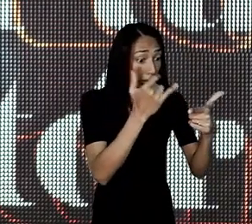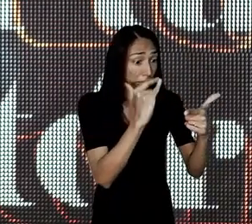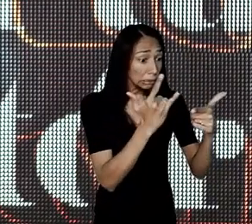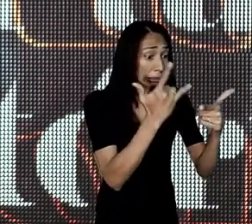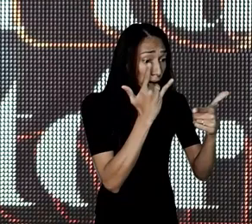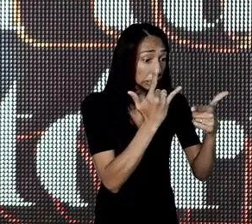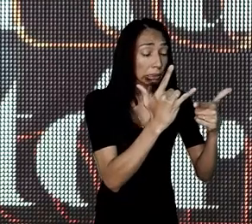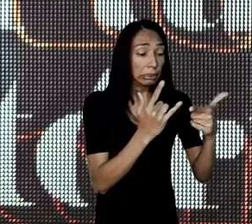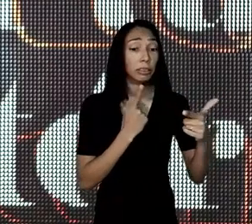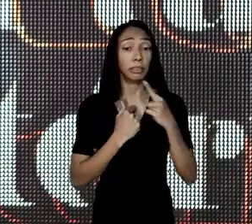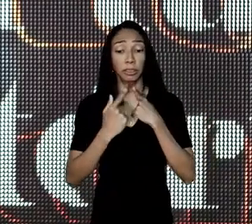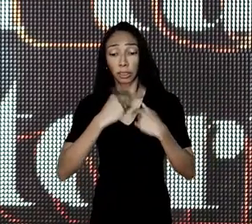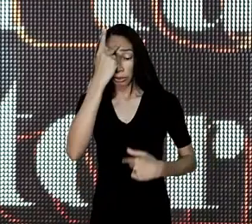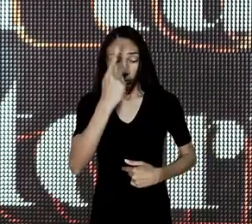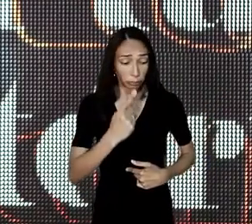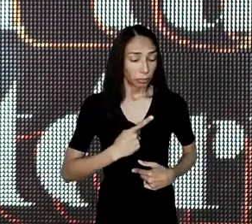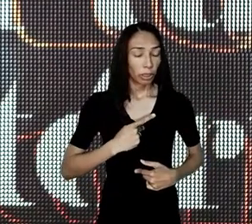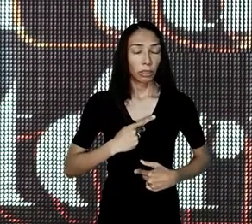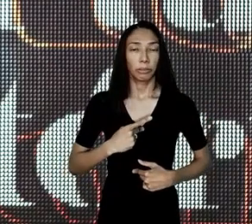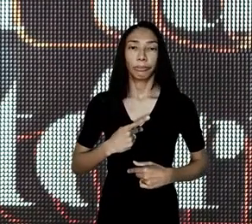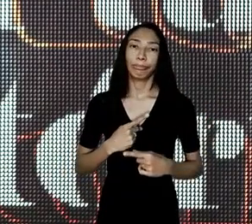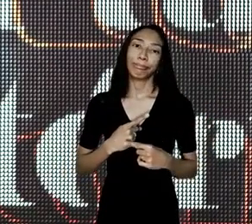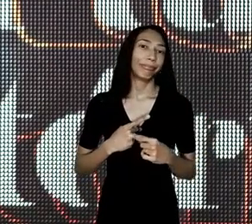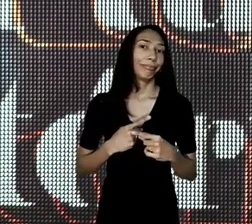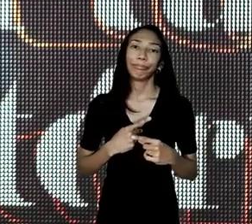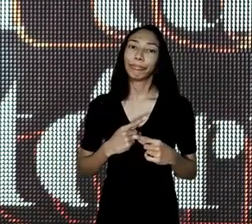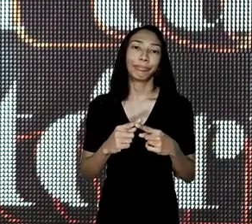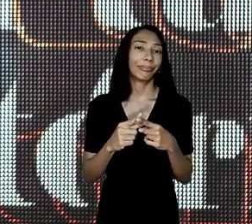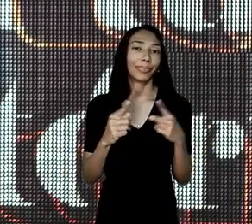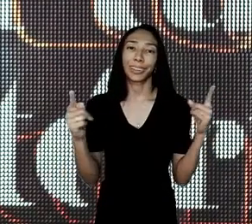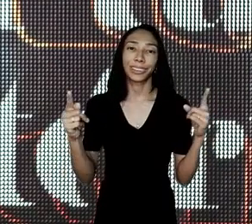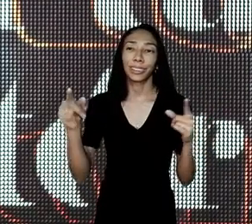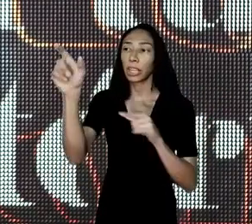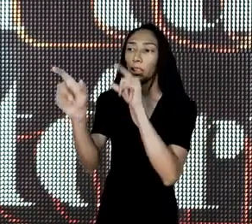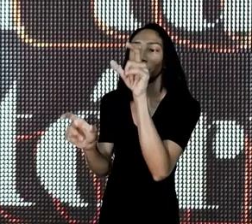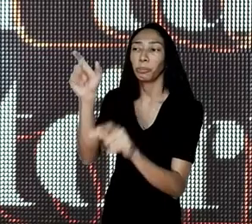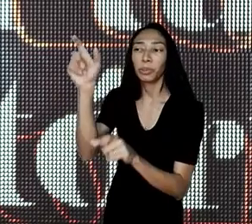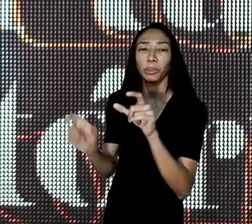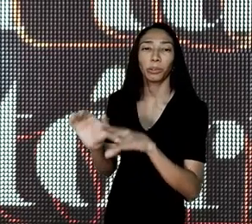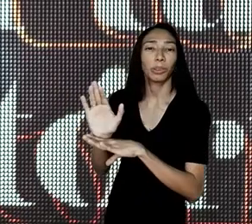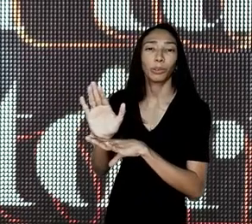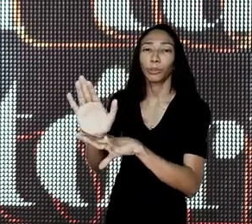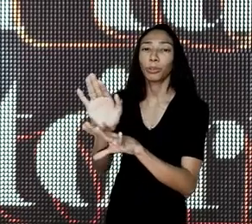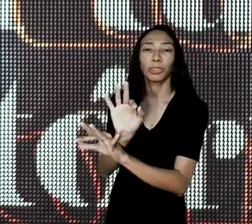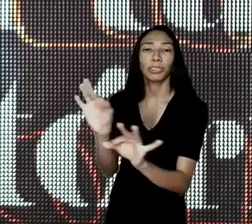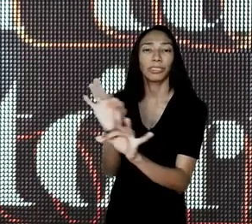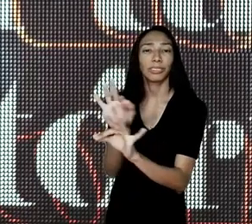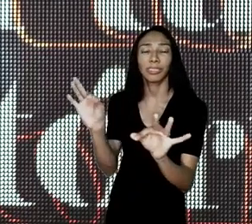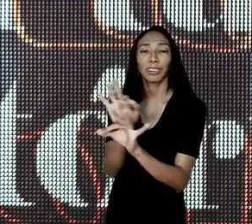tuas vontades, para os teus sonhos, e você esqueceu de levantar a tua cabeça e ver quantas pessoas estão aí na tua vida